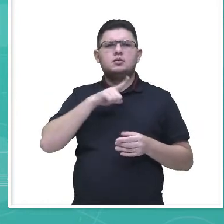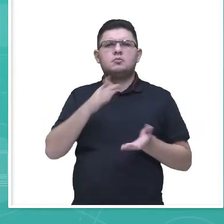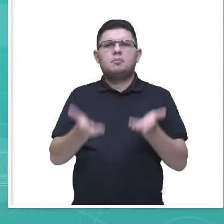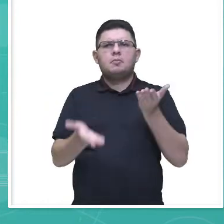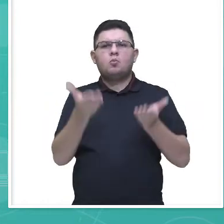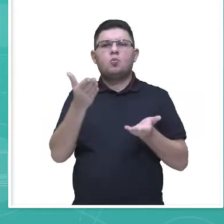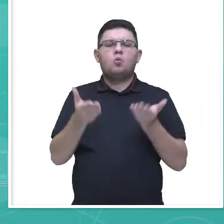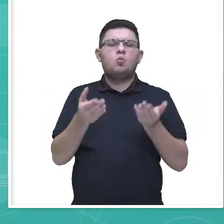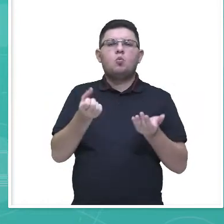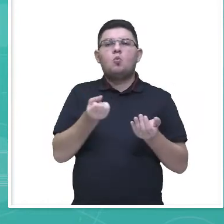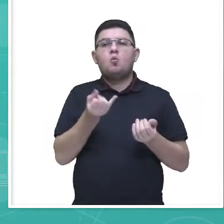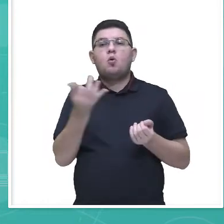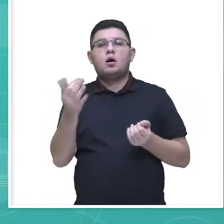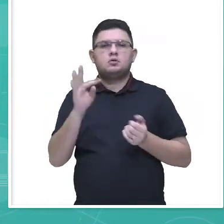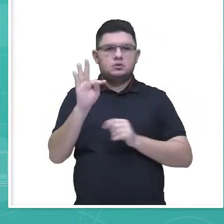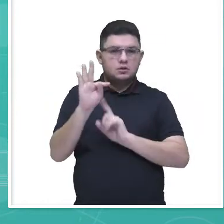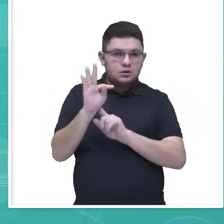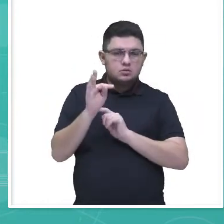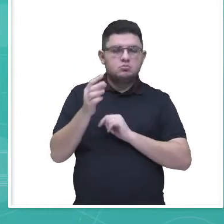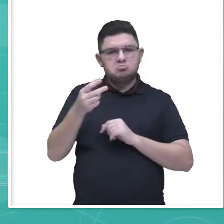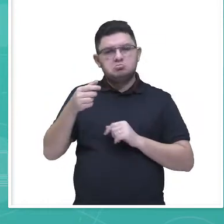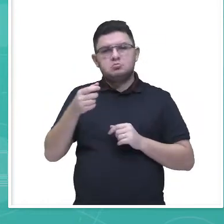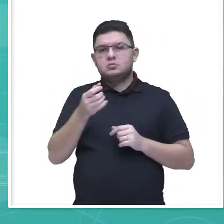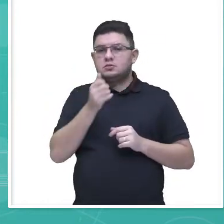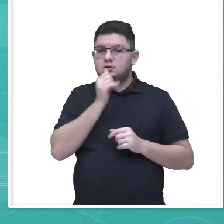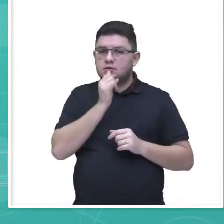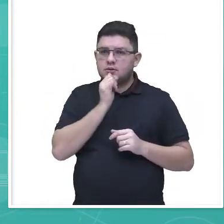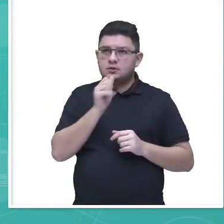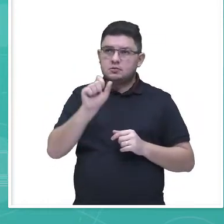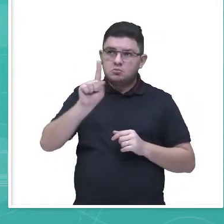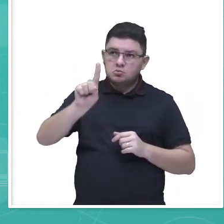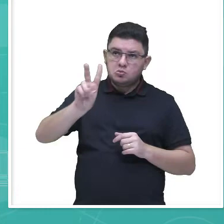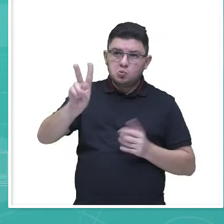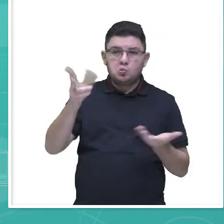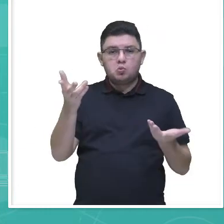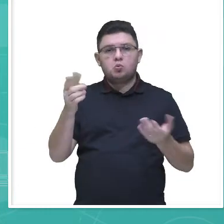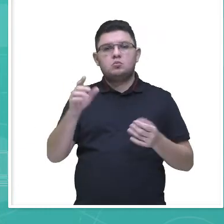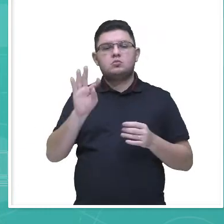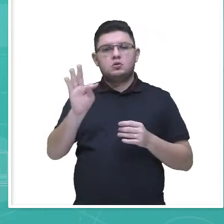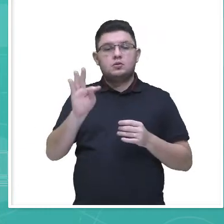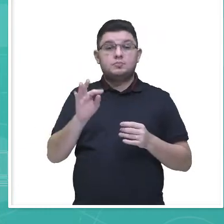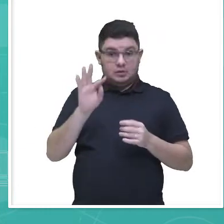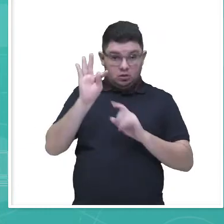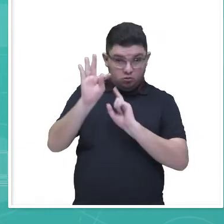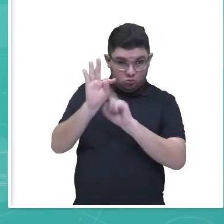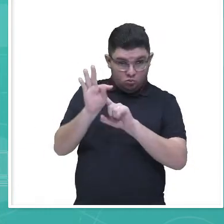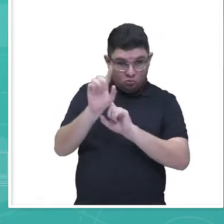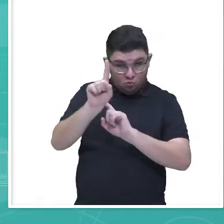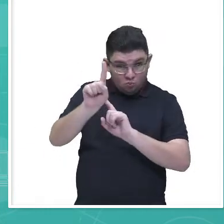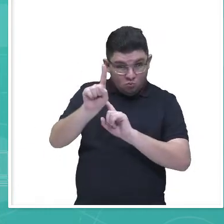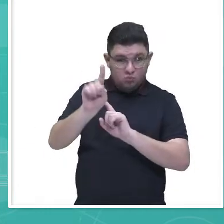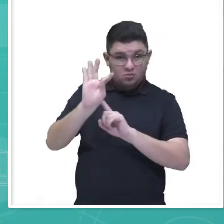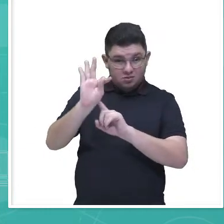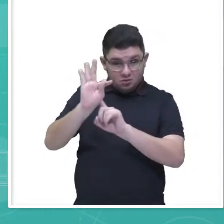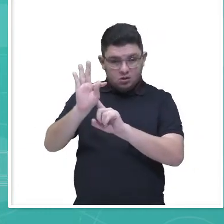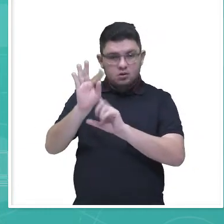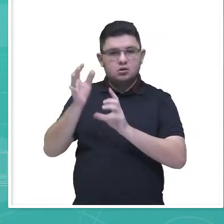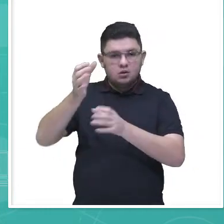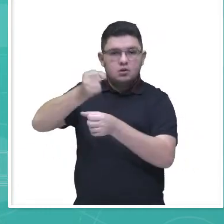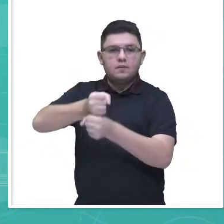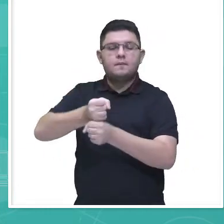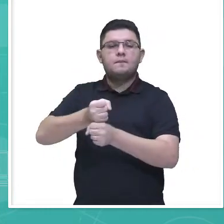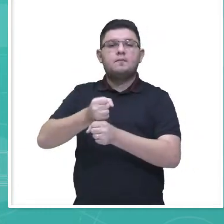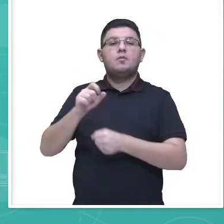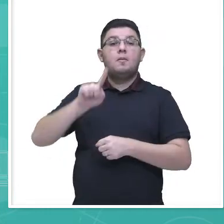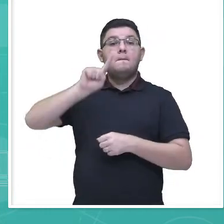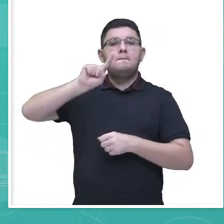toneladas. Então, 1 tonelada, ela equivale a 1.000 quilos, né? 1.000 quilogramas. E um elefante de 2 toneladas, por